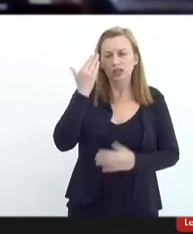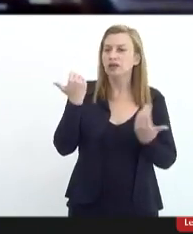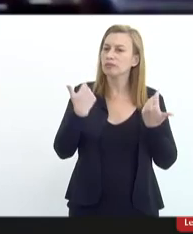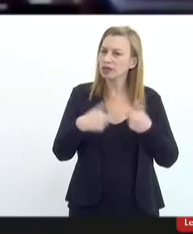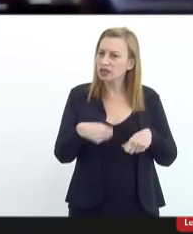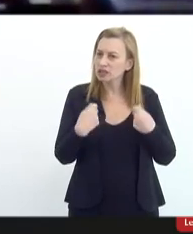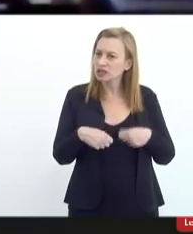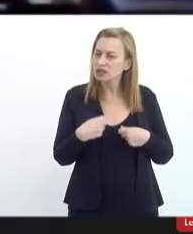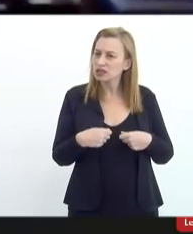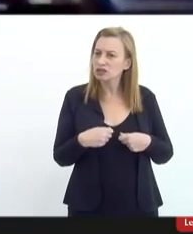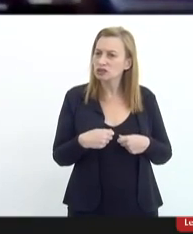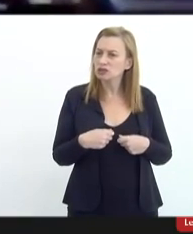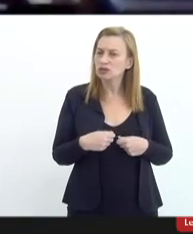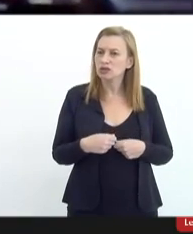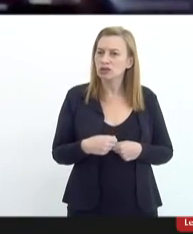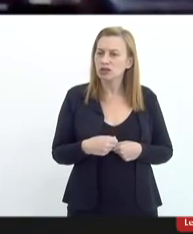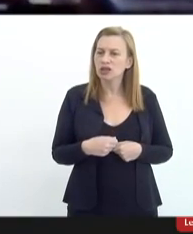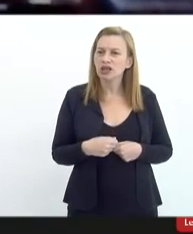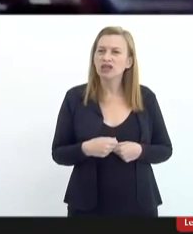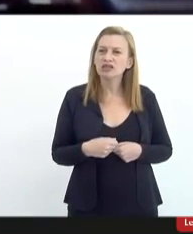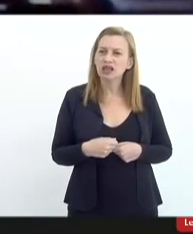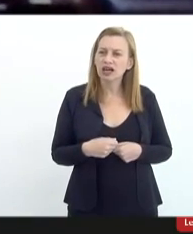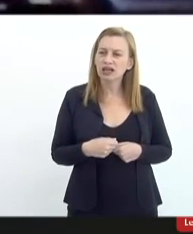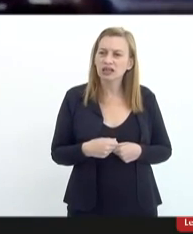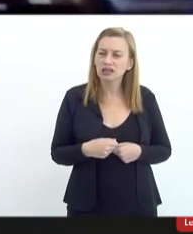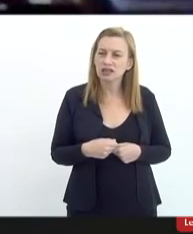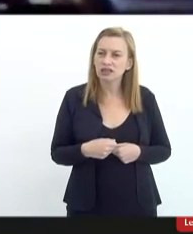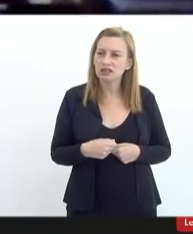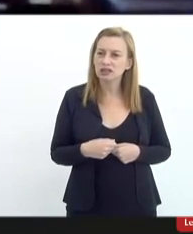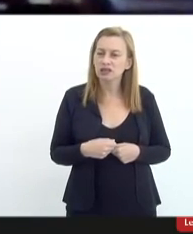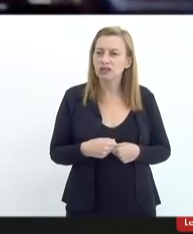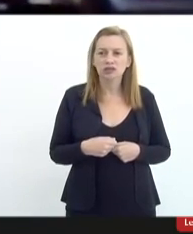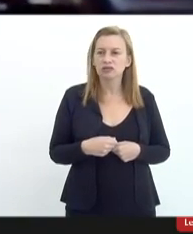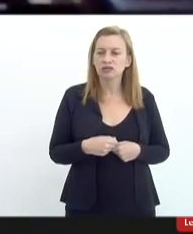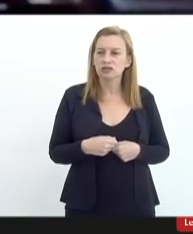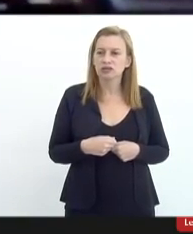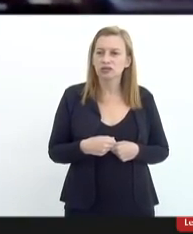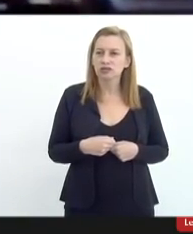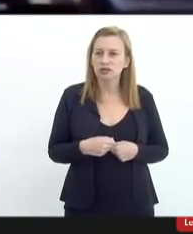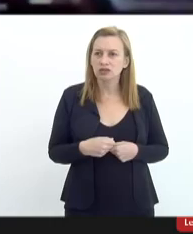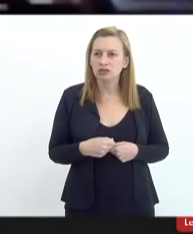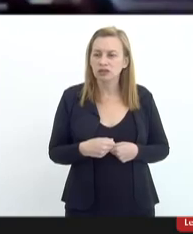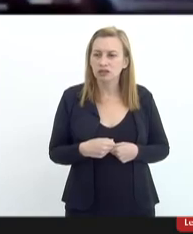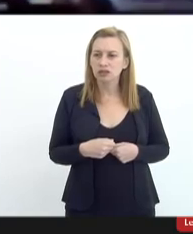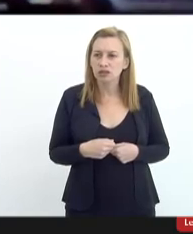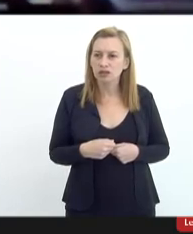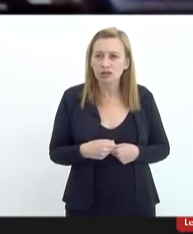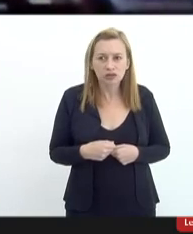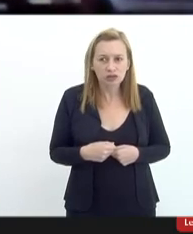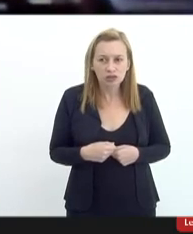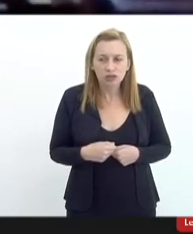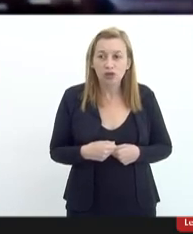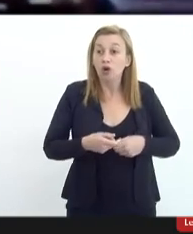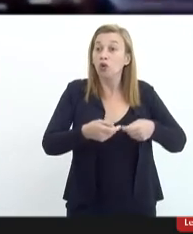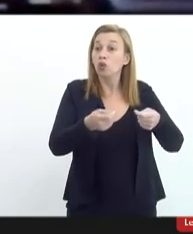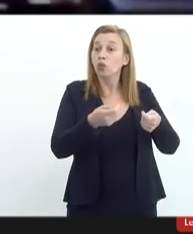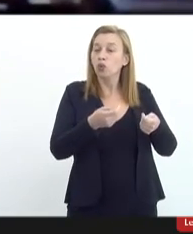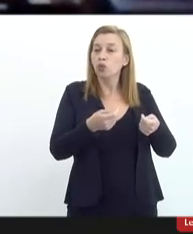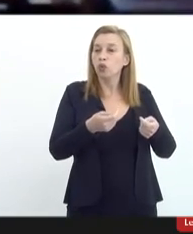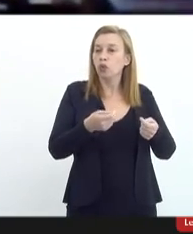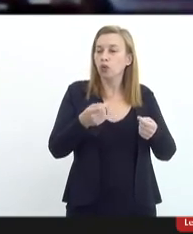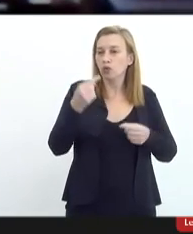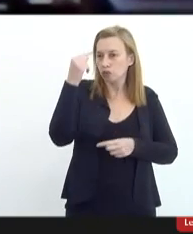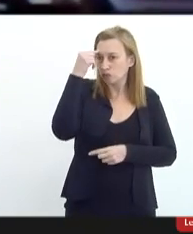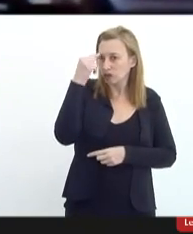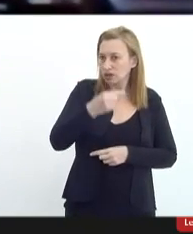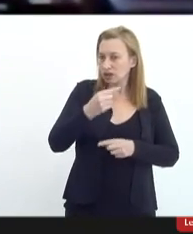como sendo um divisor de águas para um grupo que quer manter o domínio e a maneira de